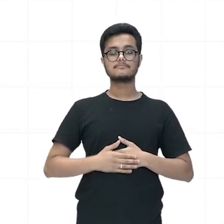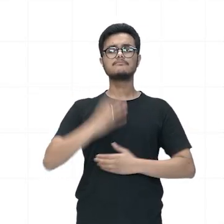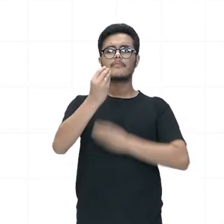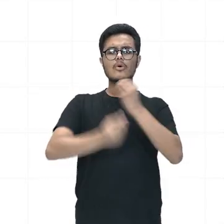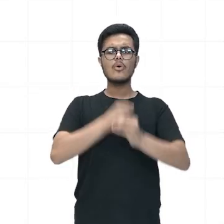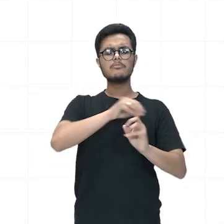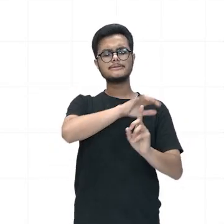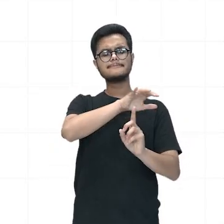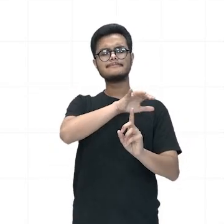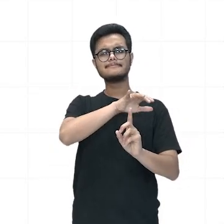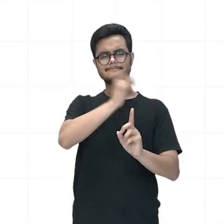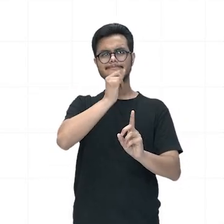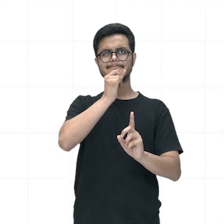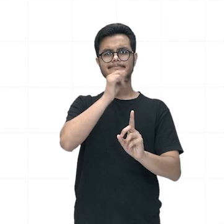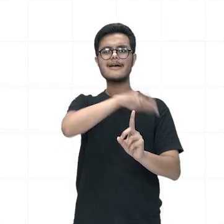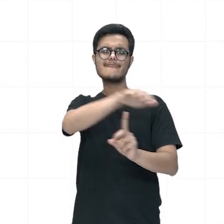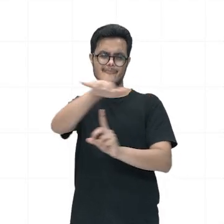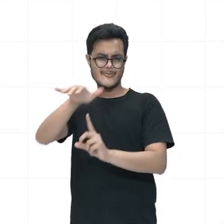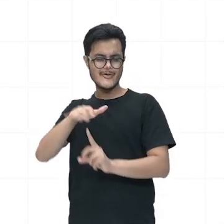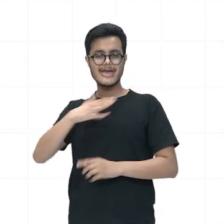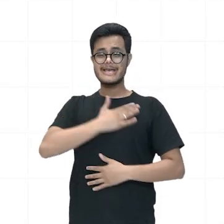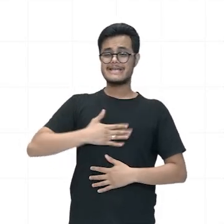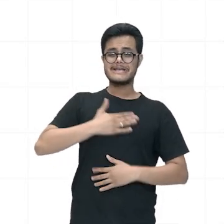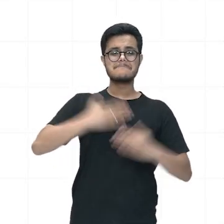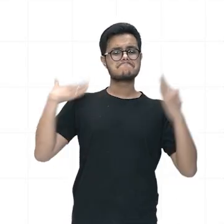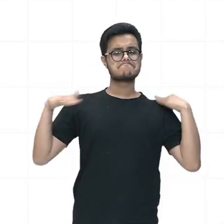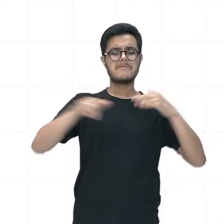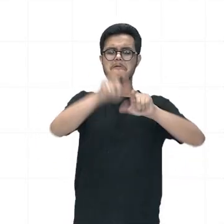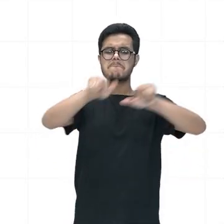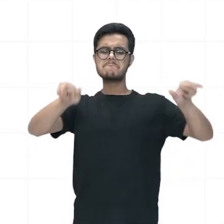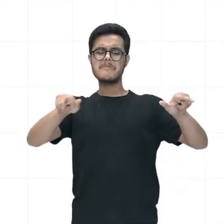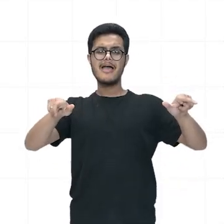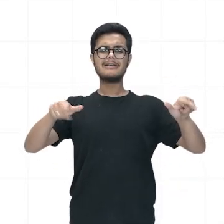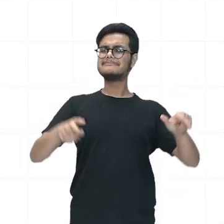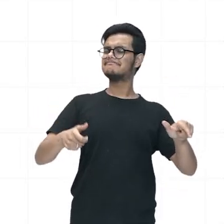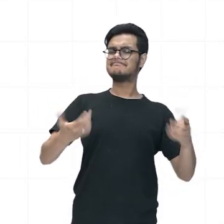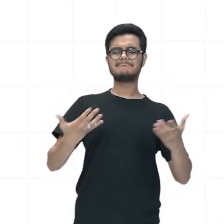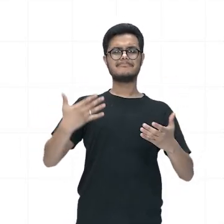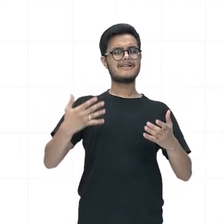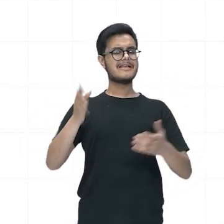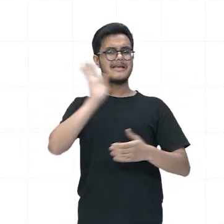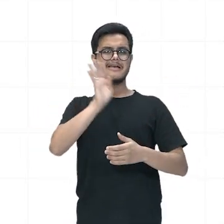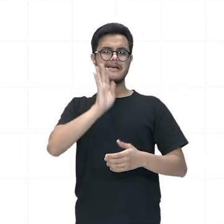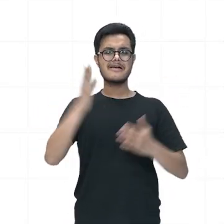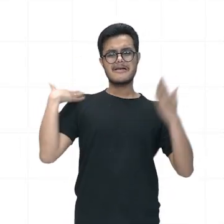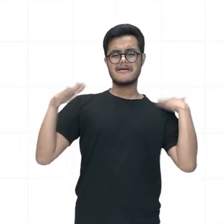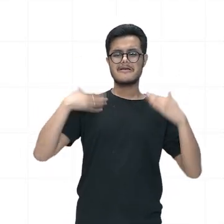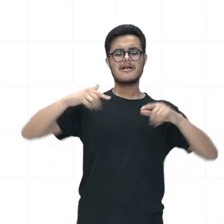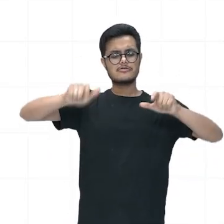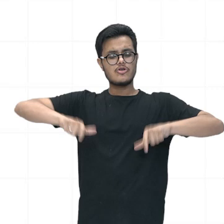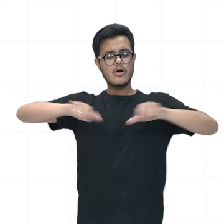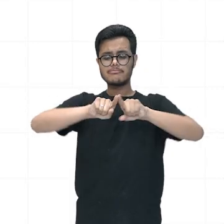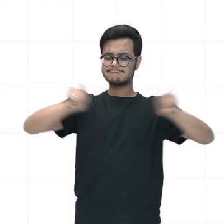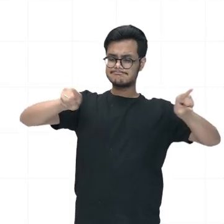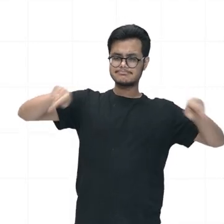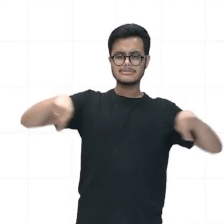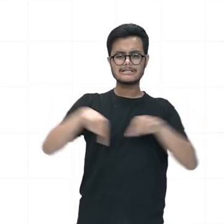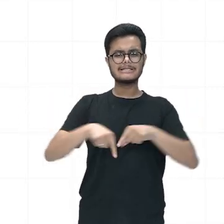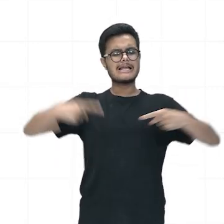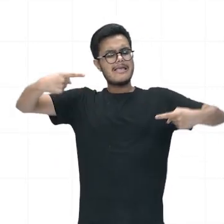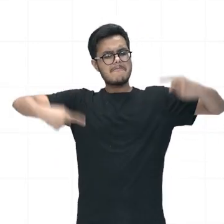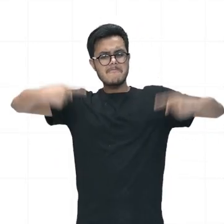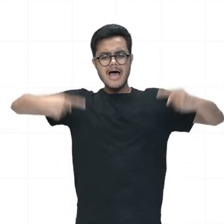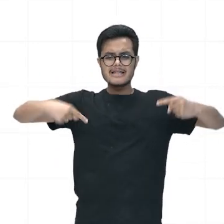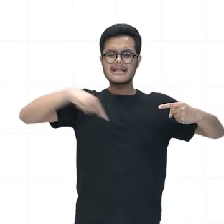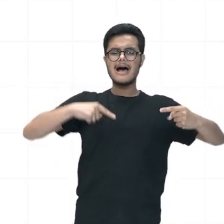formas de entretenimento de massa para manter seus cidadãos ocupados. Eles tinham instalações onde eram realizadas batalhas,